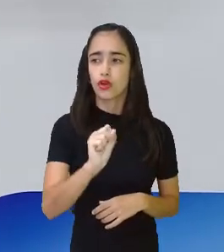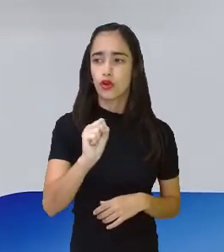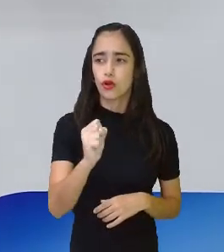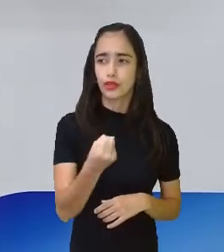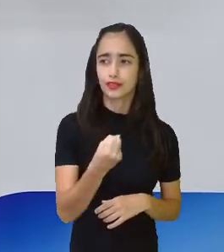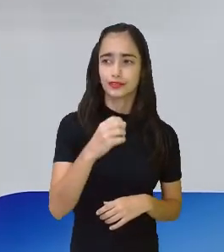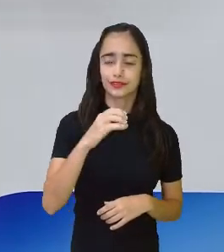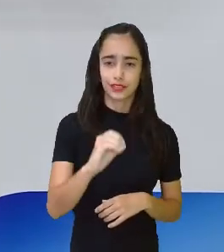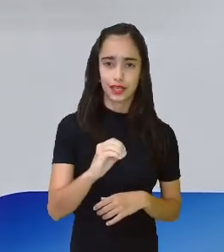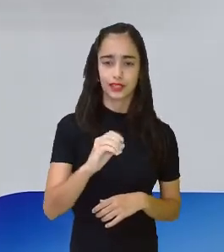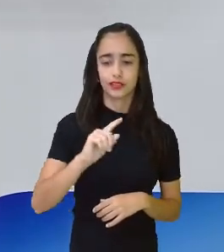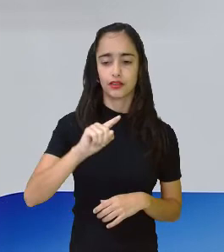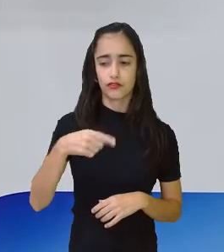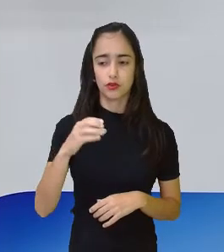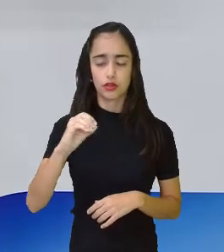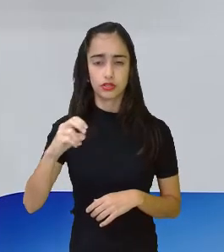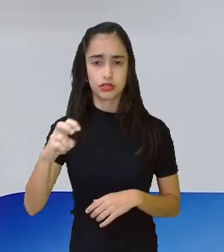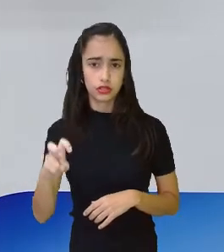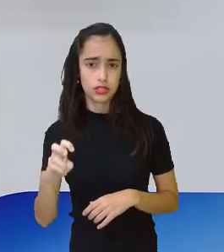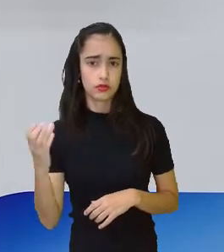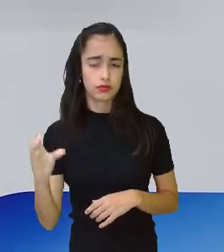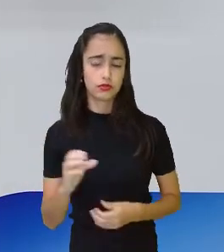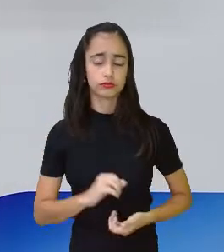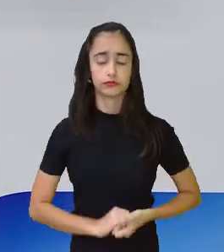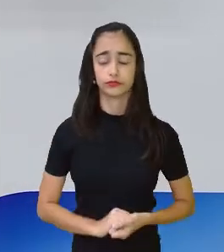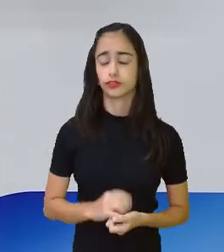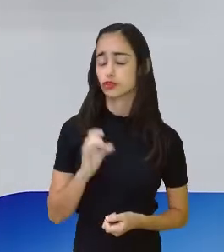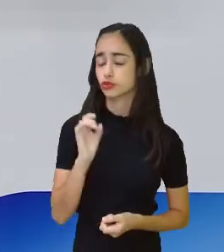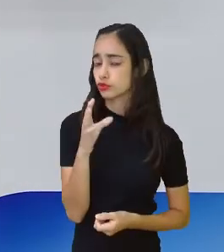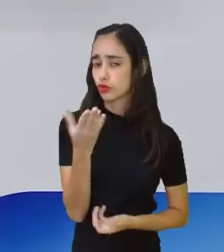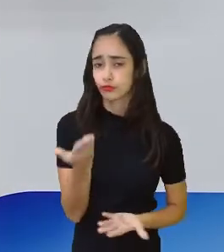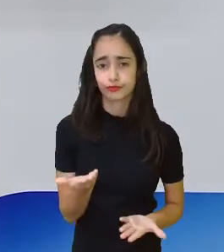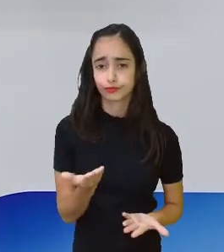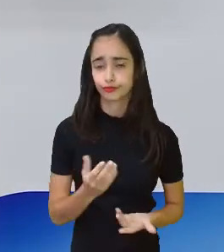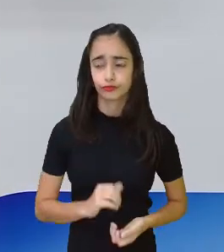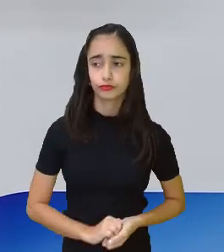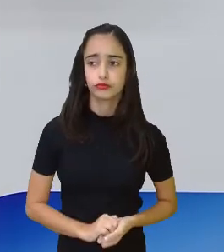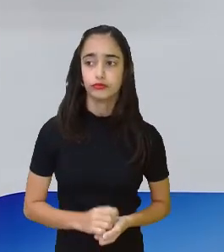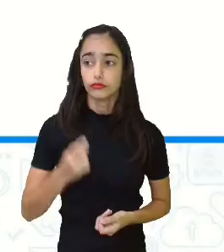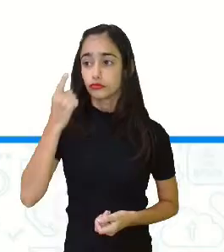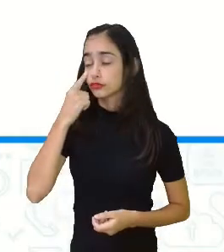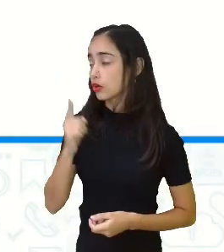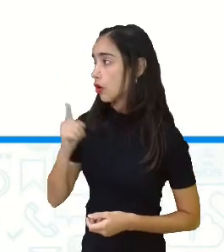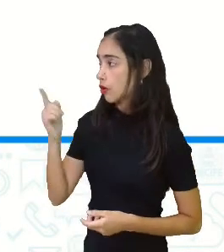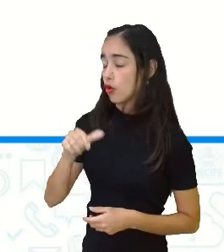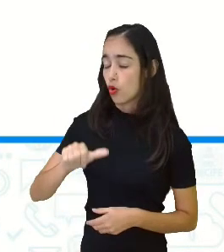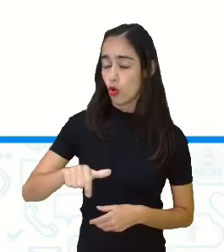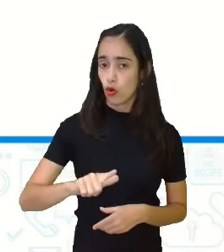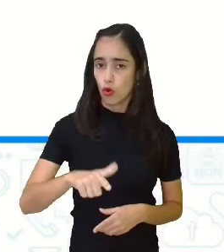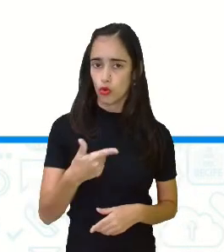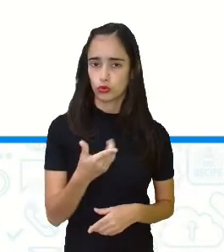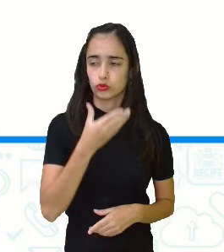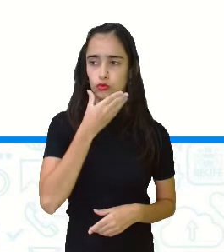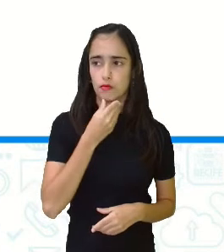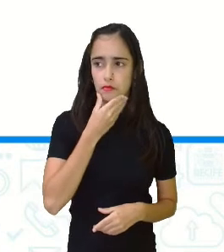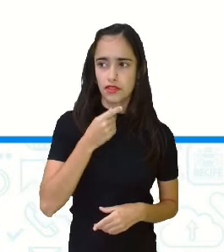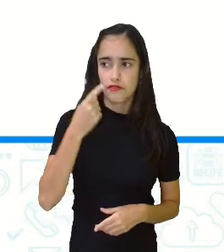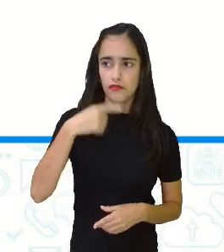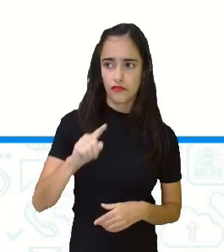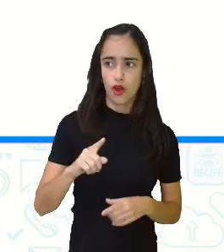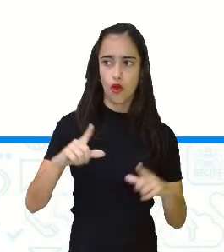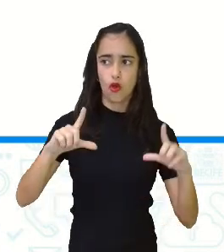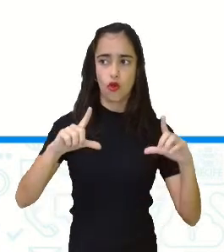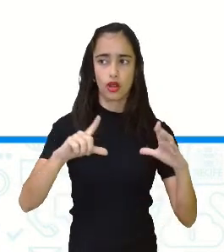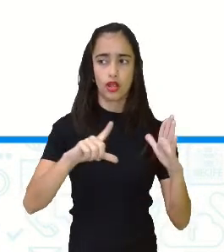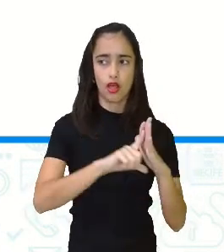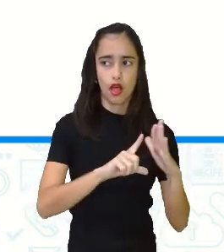81,05. Professor, é só isso? Sim, com certeza é só isso. Lucas foi à loja de brinquedos para comprar um presente para o